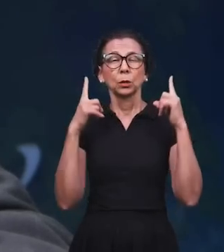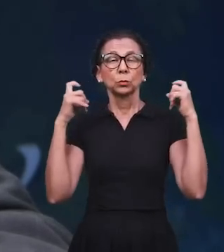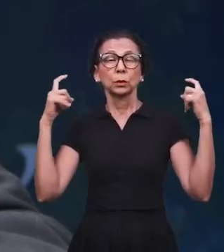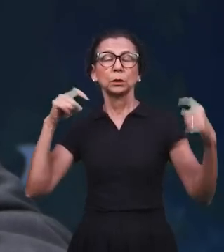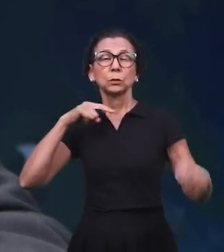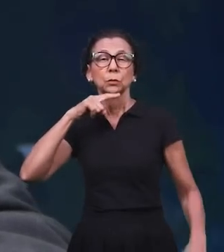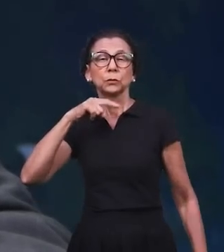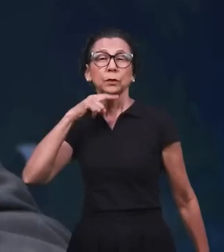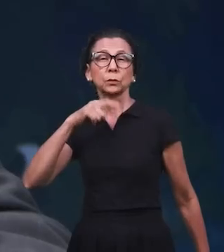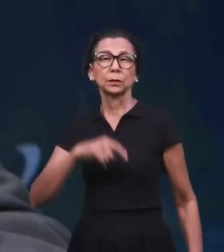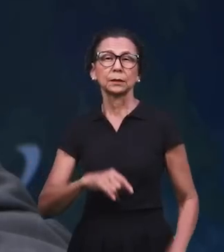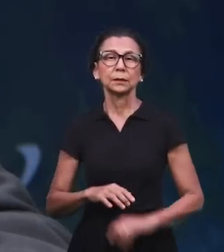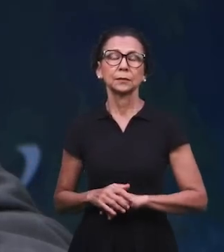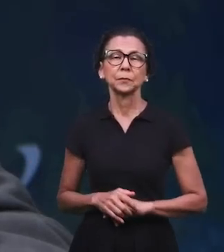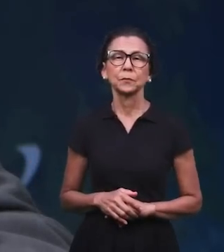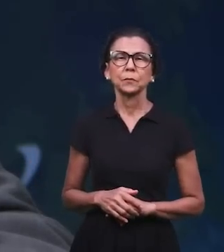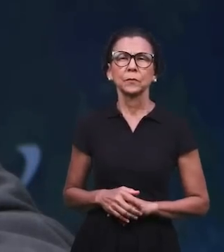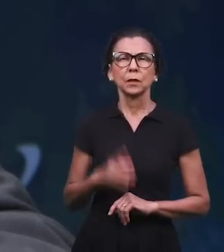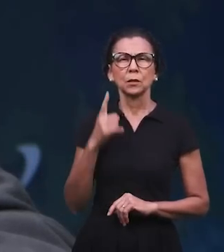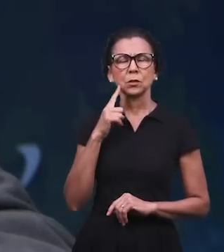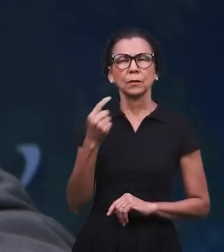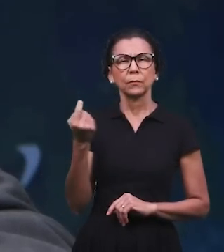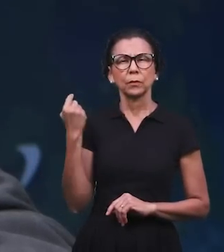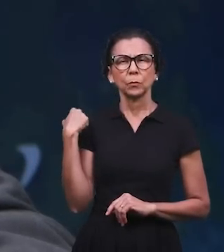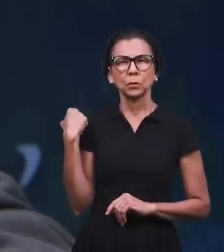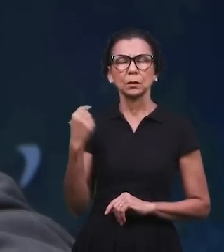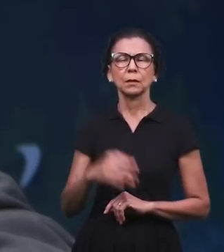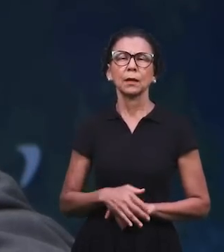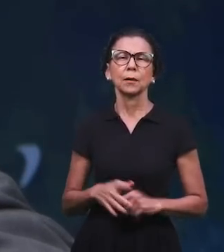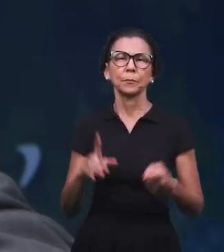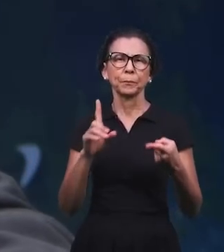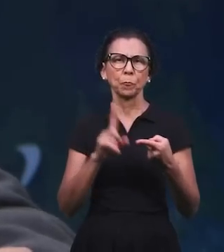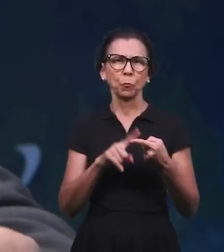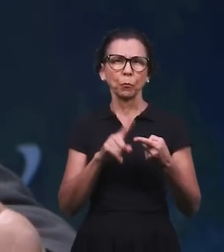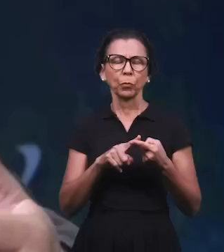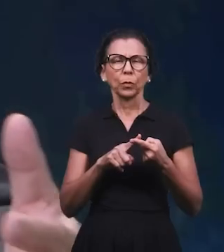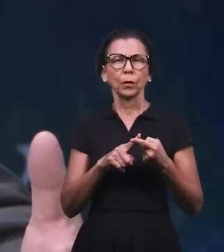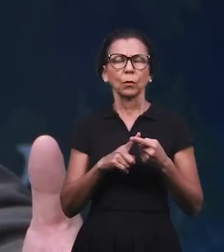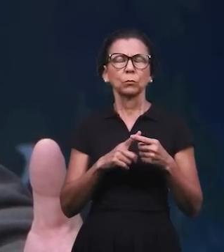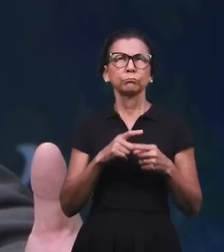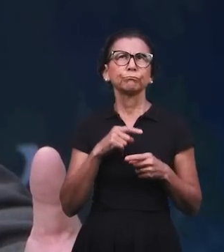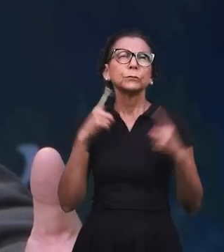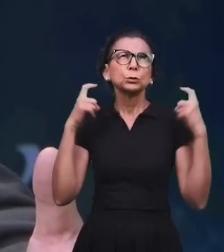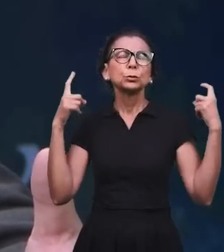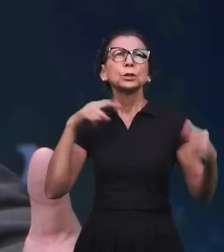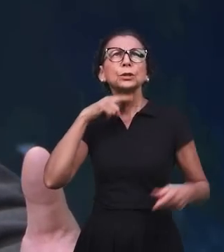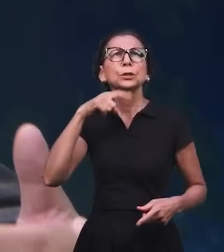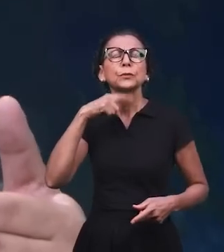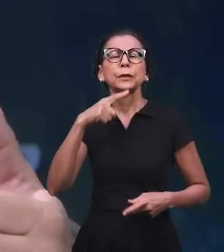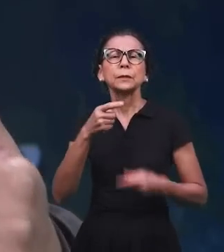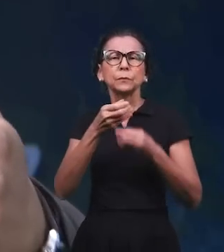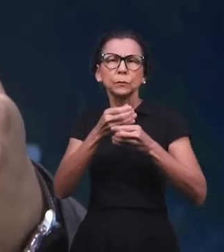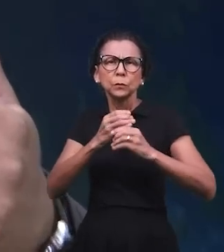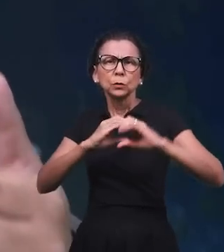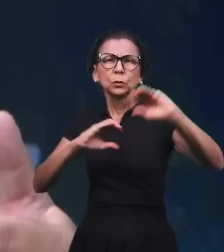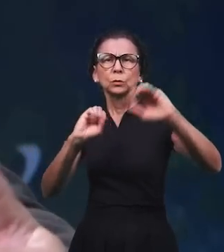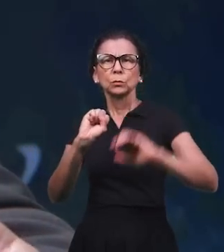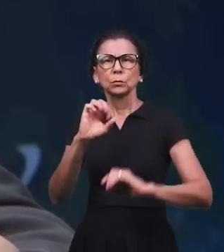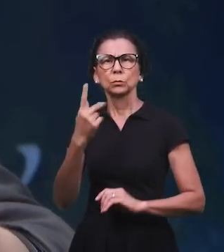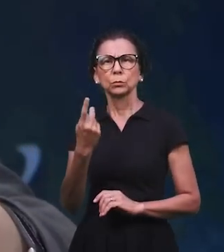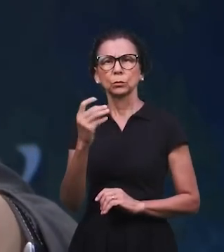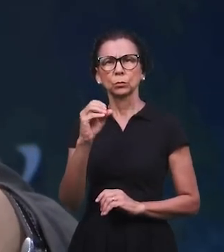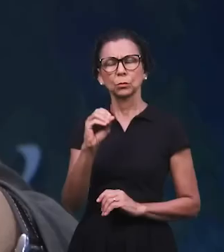outros 3 episódios anteriores, onde nós tratamos do sonido incerto, do chofar e também dos toques principais